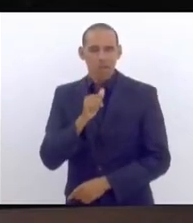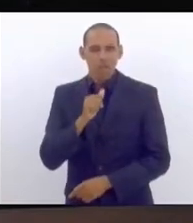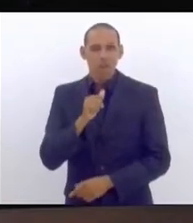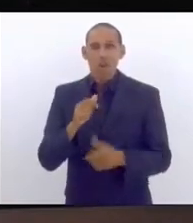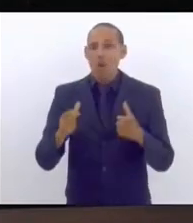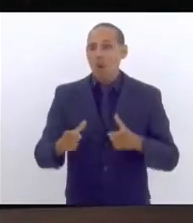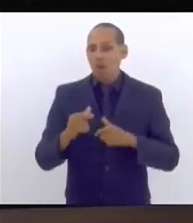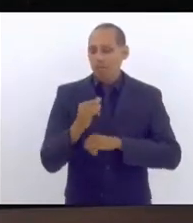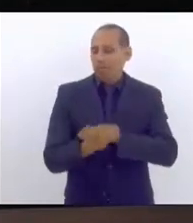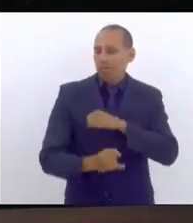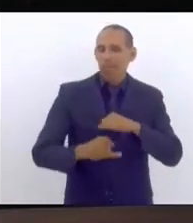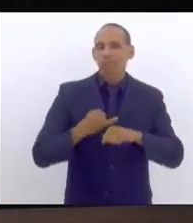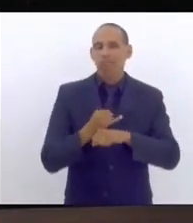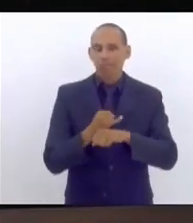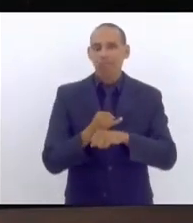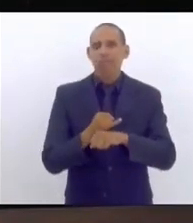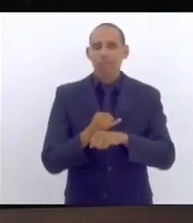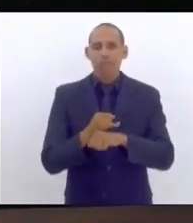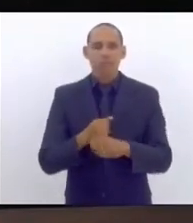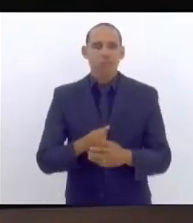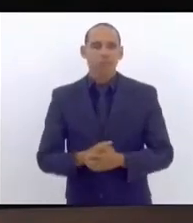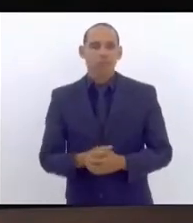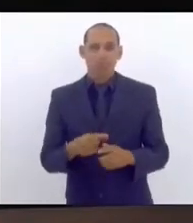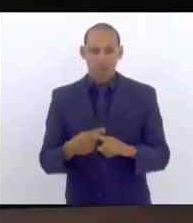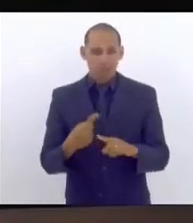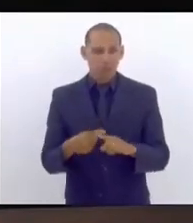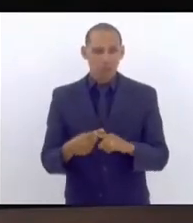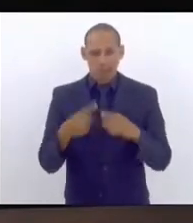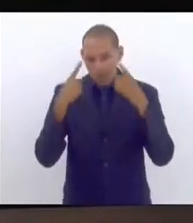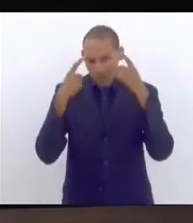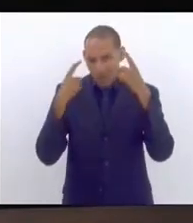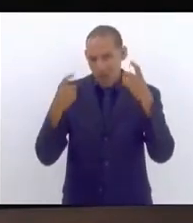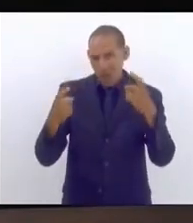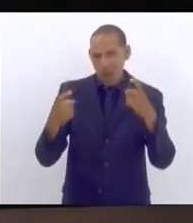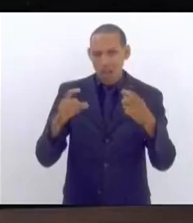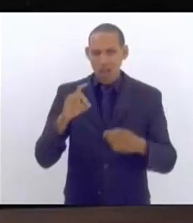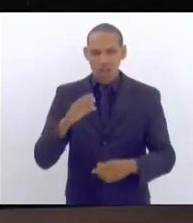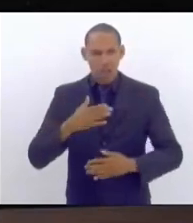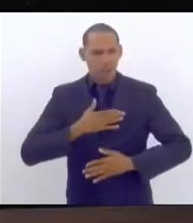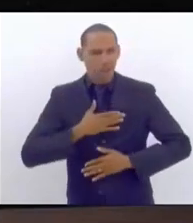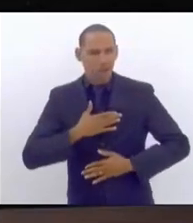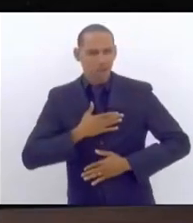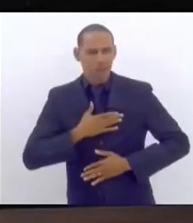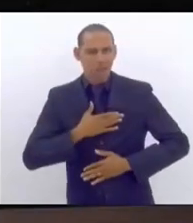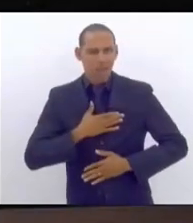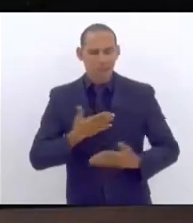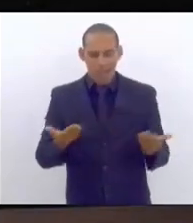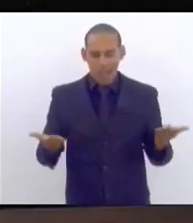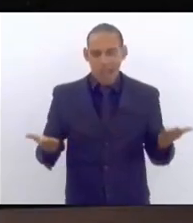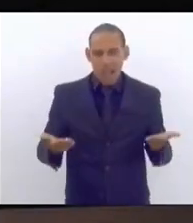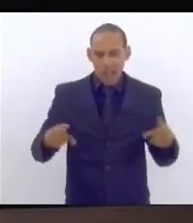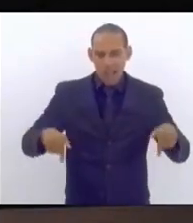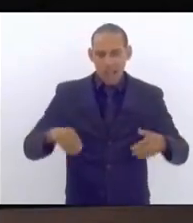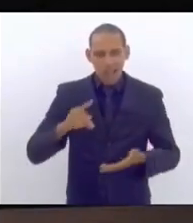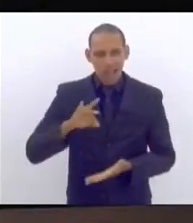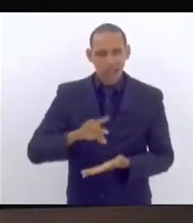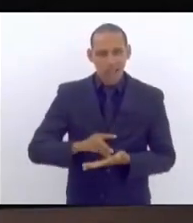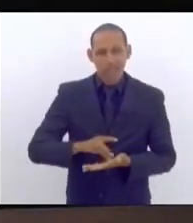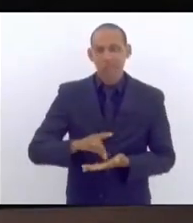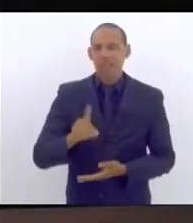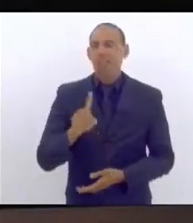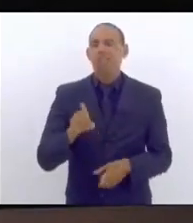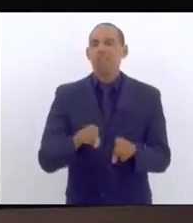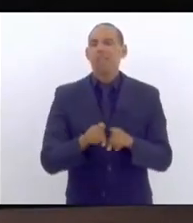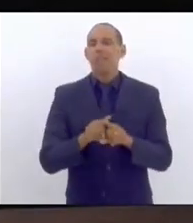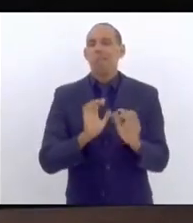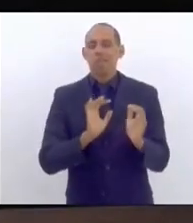da internet, na área cibernética. Porque a violência ela não é apenas física no mundo real, mas também no mundo